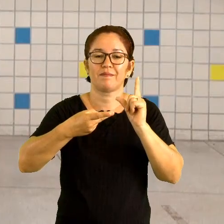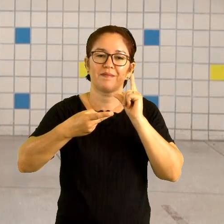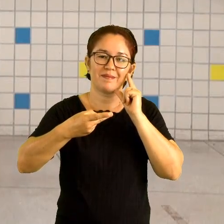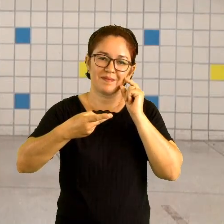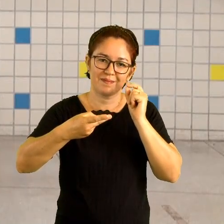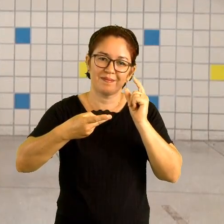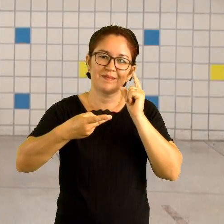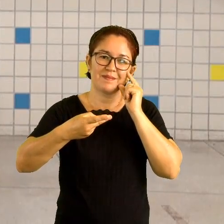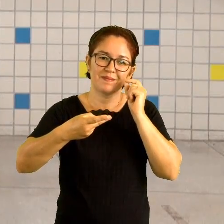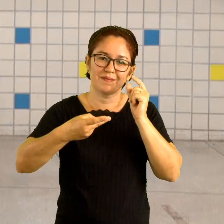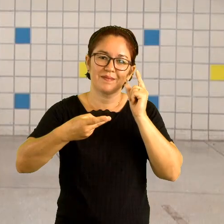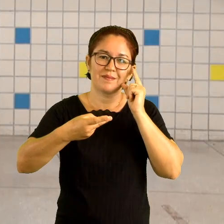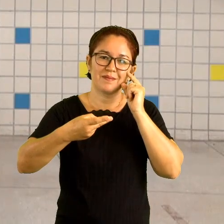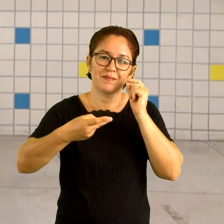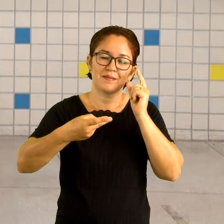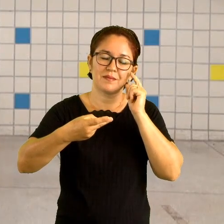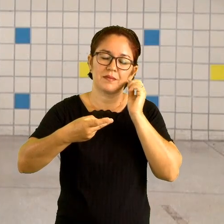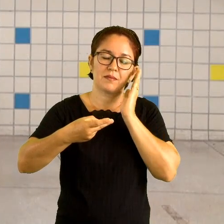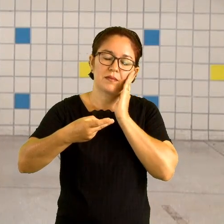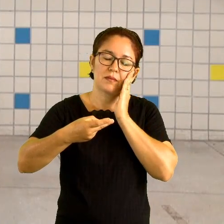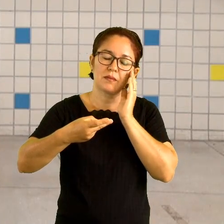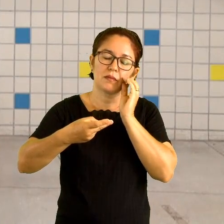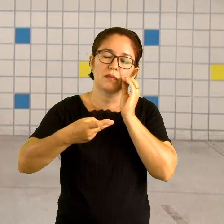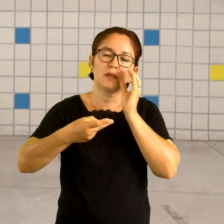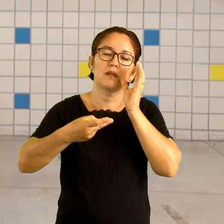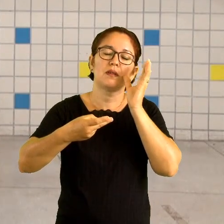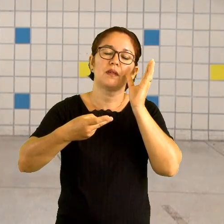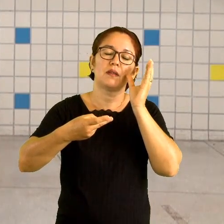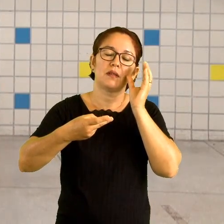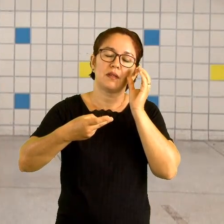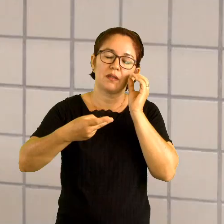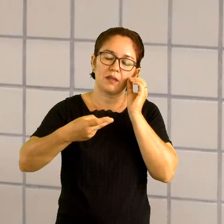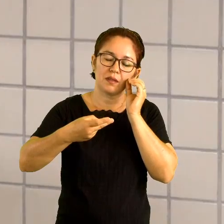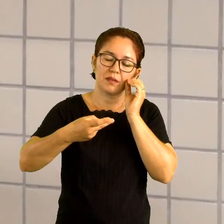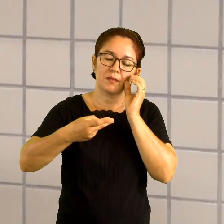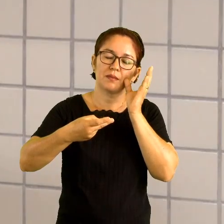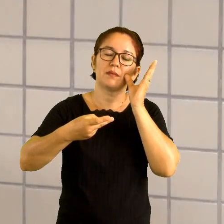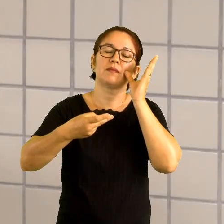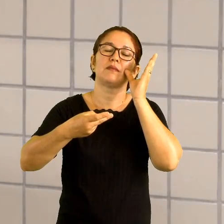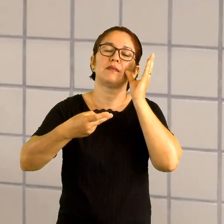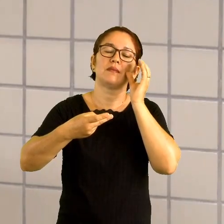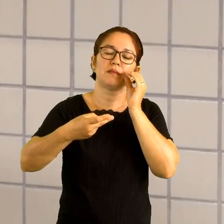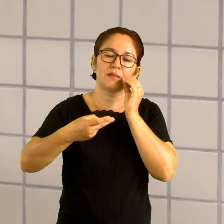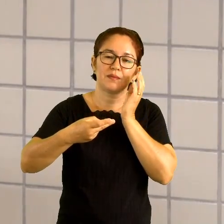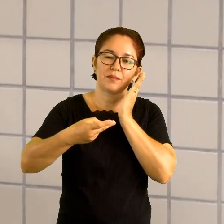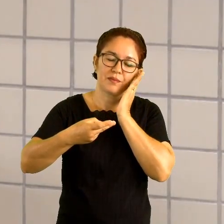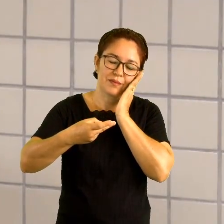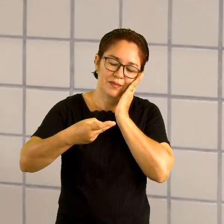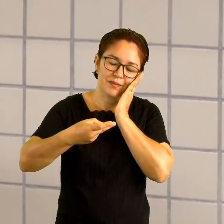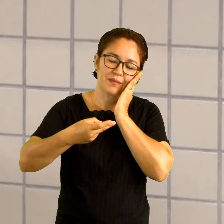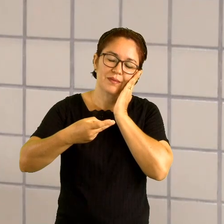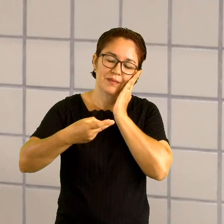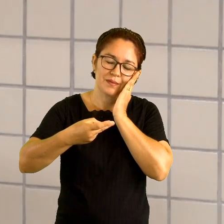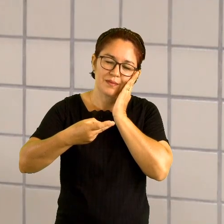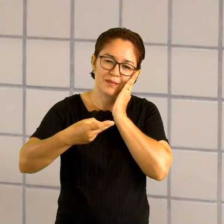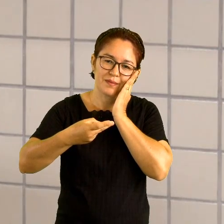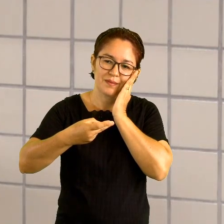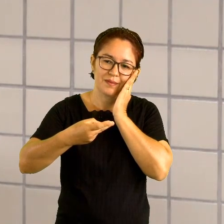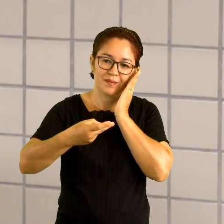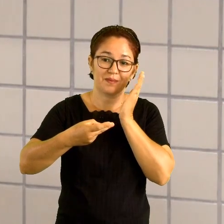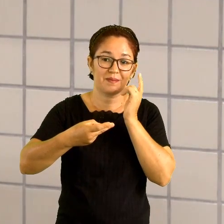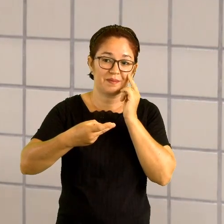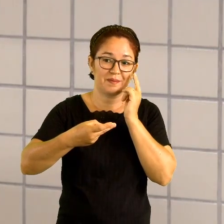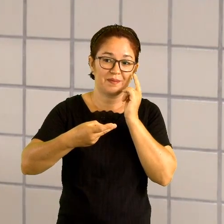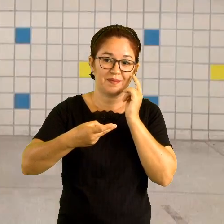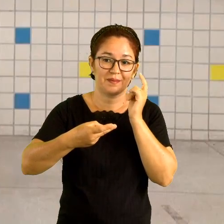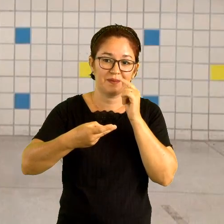gatinho ressonando. E aí, vamos lá, vamos ver como é que vai ficar o nosso cenário. Só que